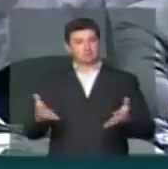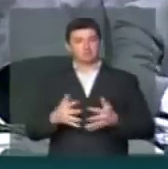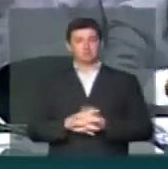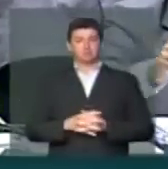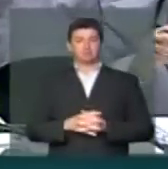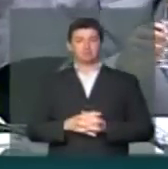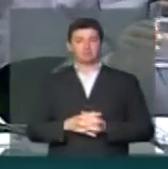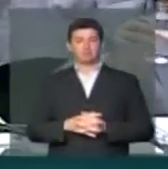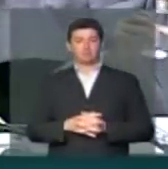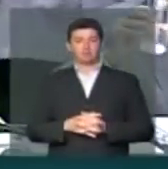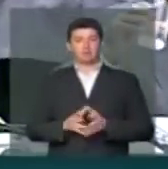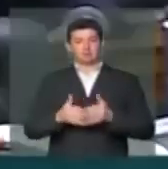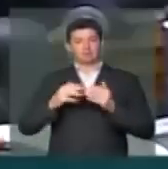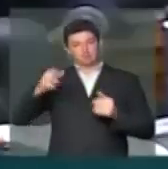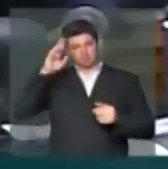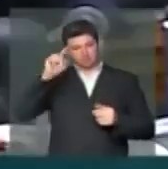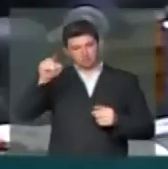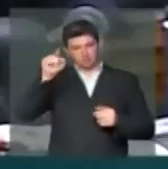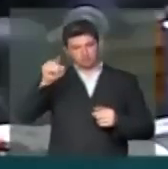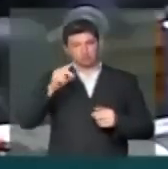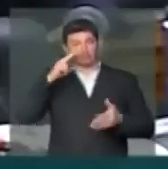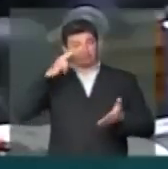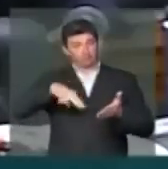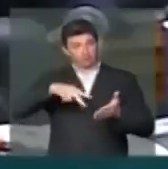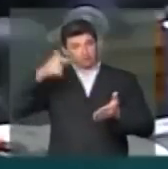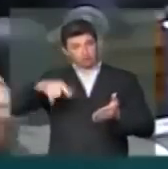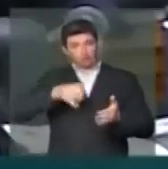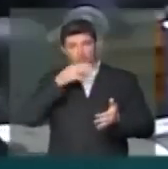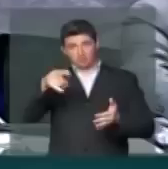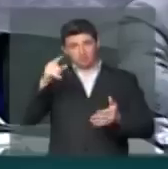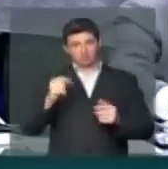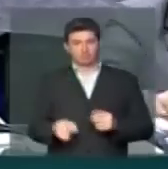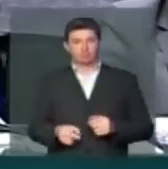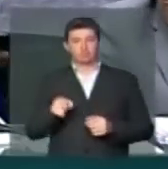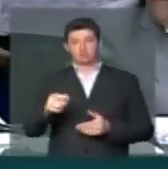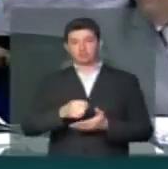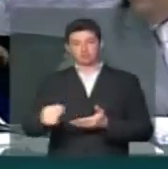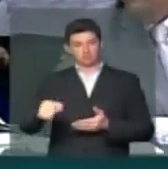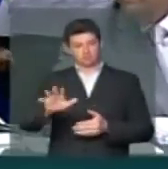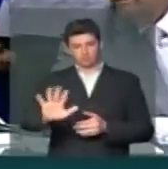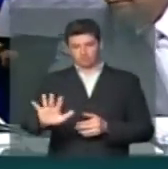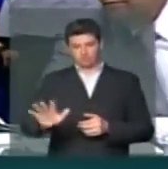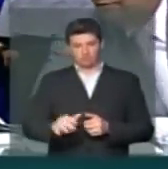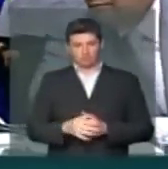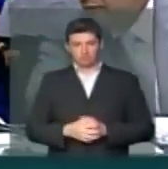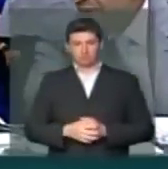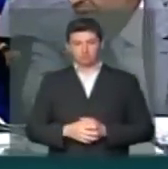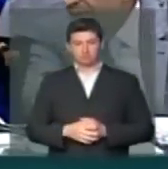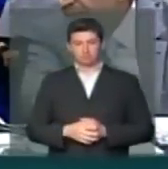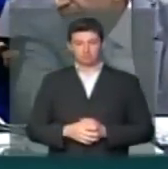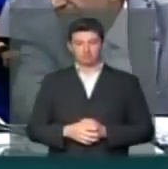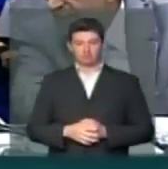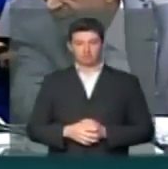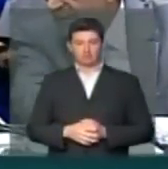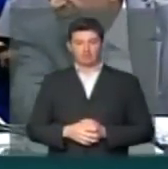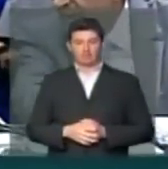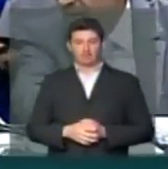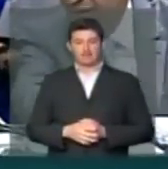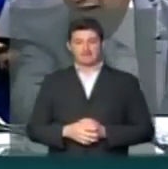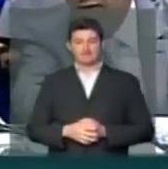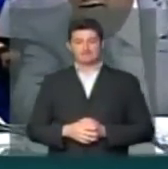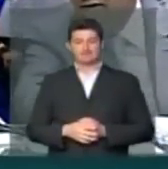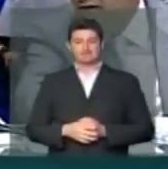de hoje, matéria, gostaria de pedir a Vossa Excelência que revise esse posicionamento. Não, matéria vencida, as reuniões extraordinárias das comissões